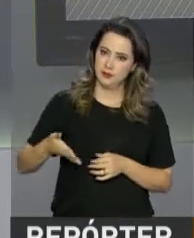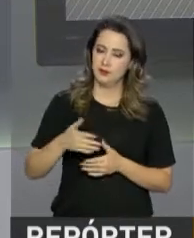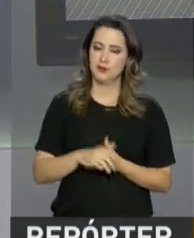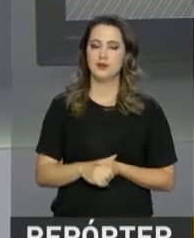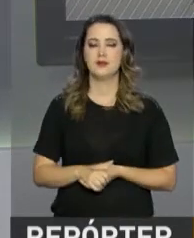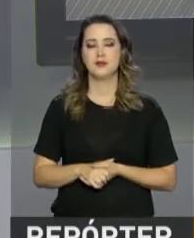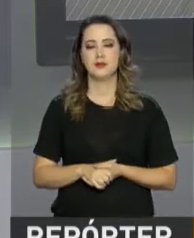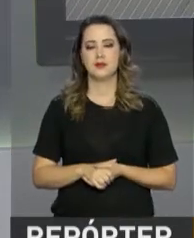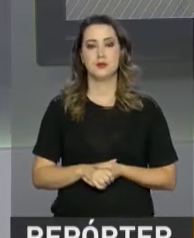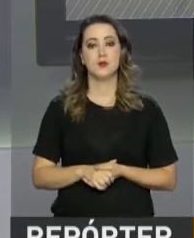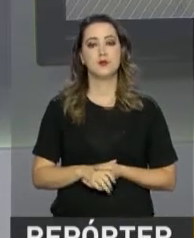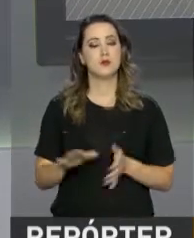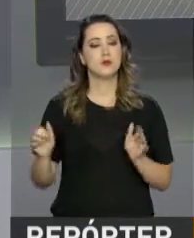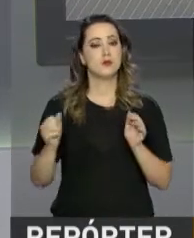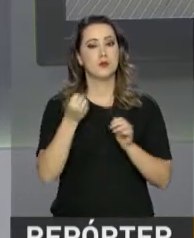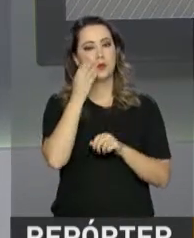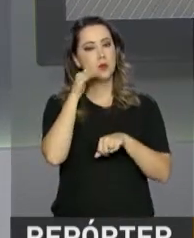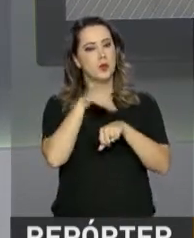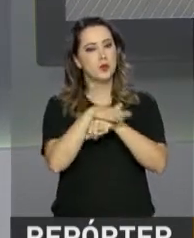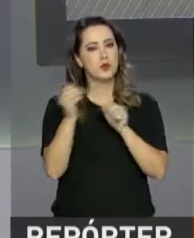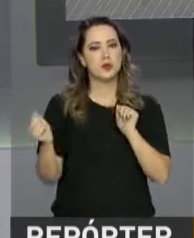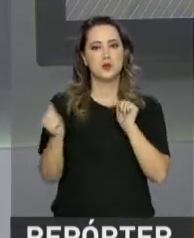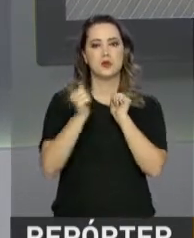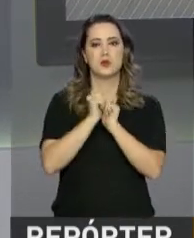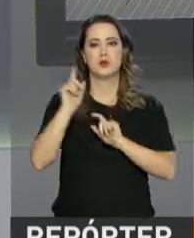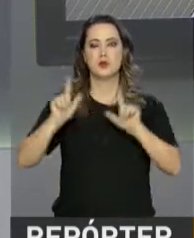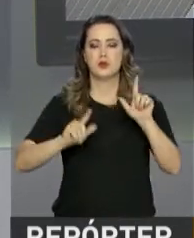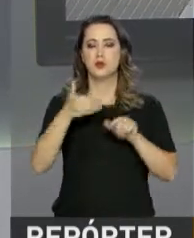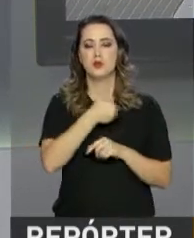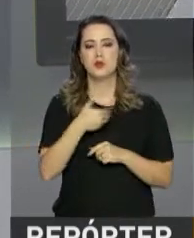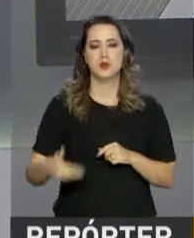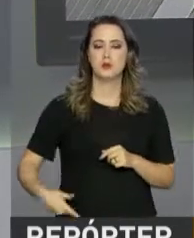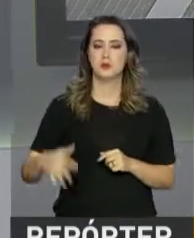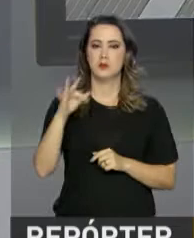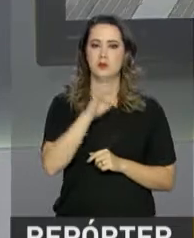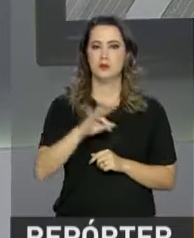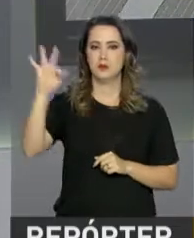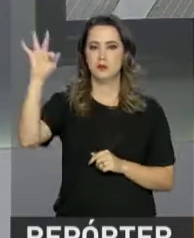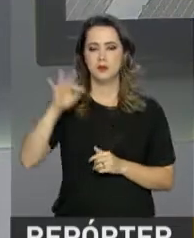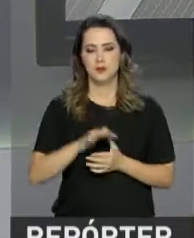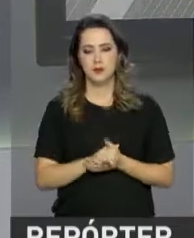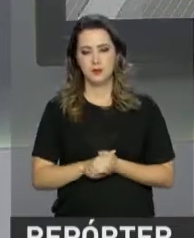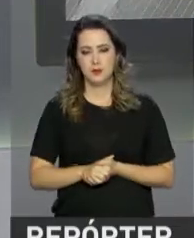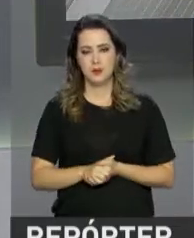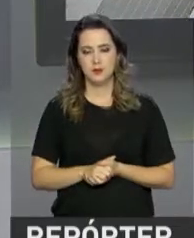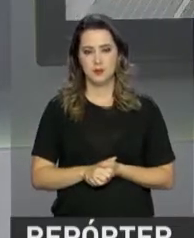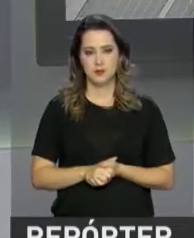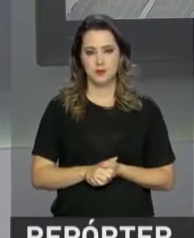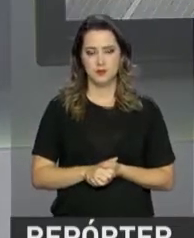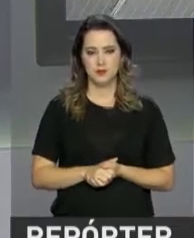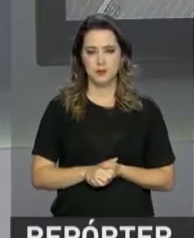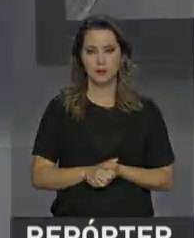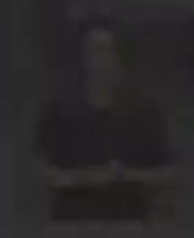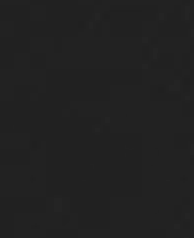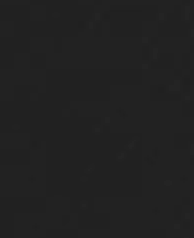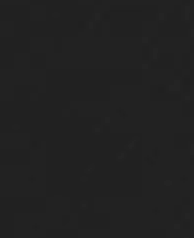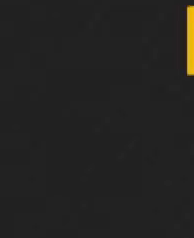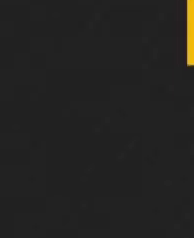da gnr na internet uma boa noite pra você e continue com a gente aqui na nbr a tv do governo federal